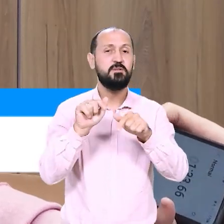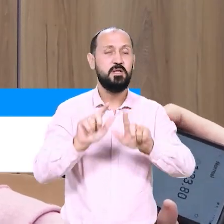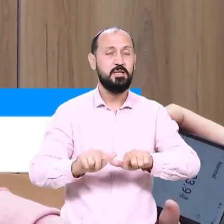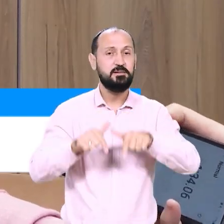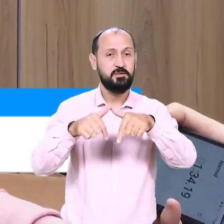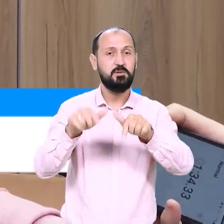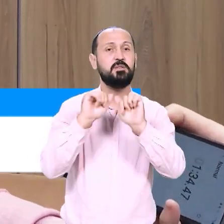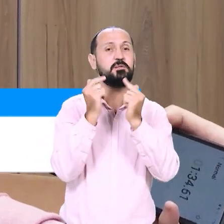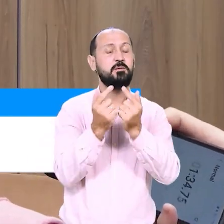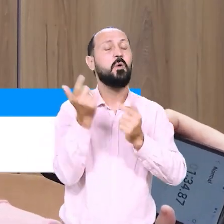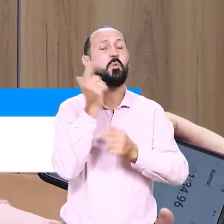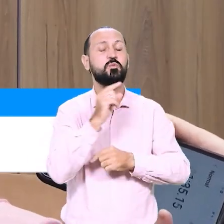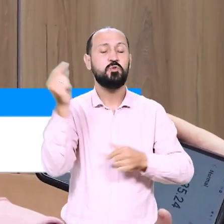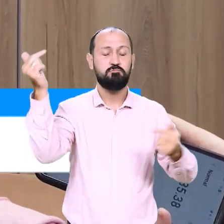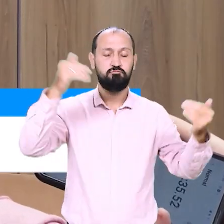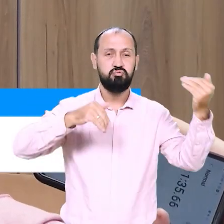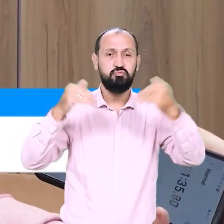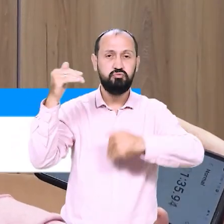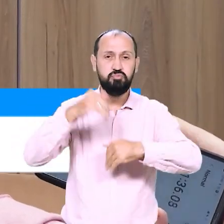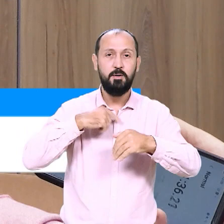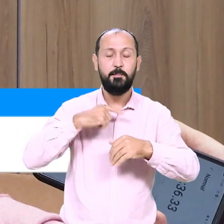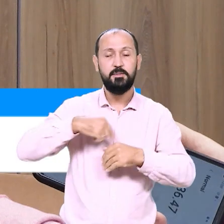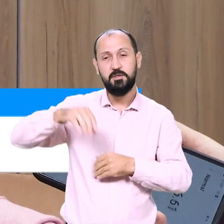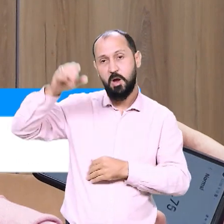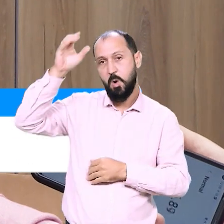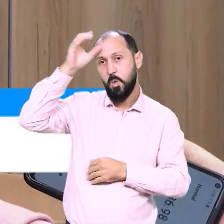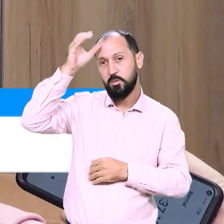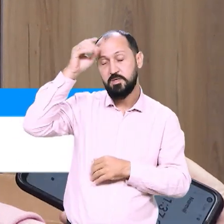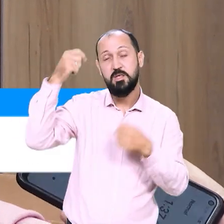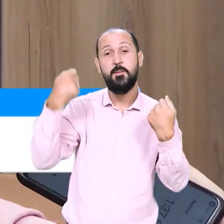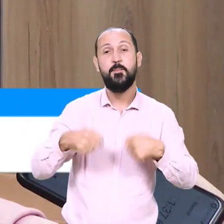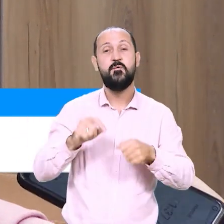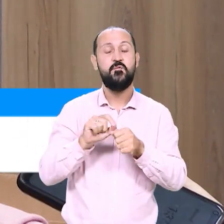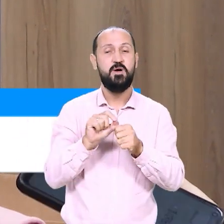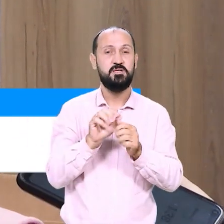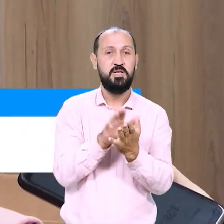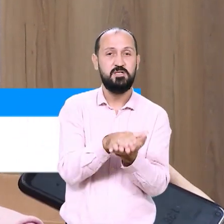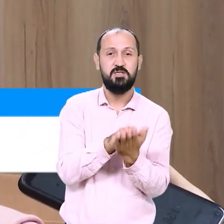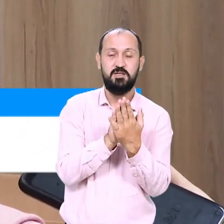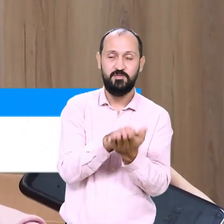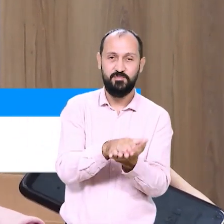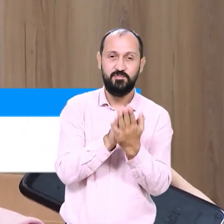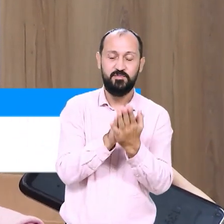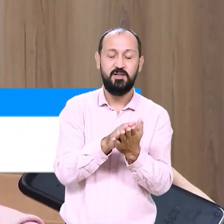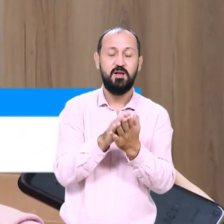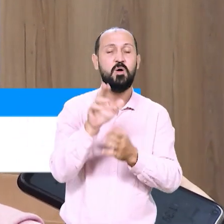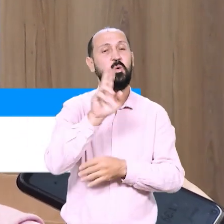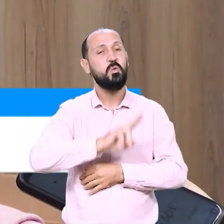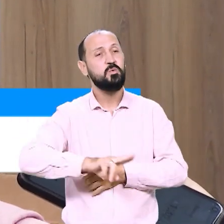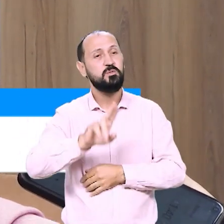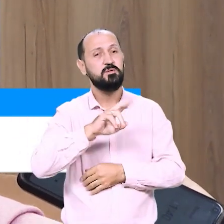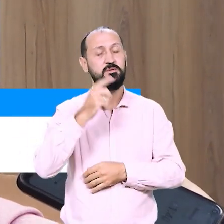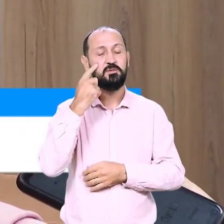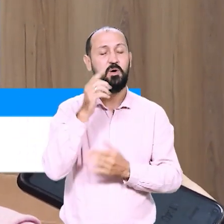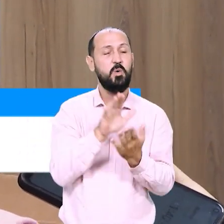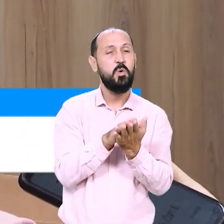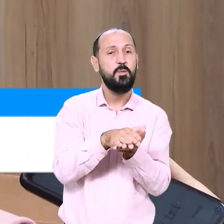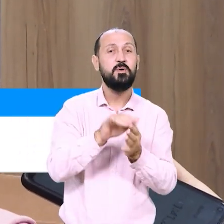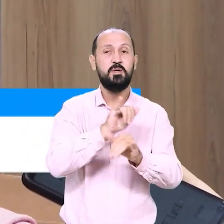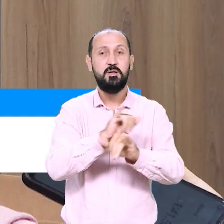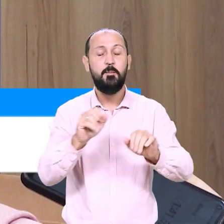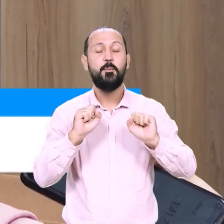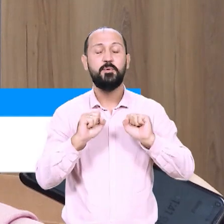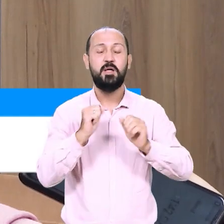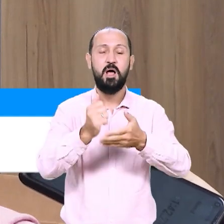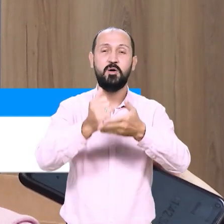gente pede. Estamos fazendo aqui ação na Assembleia para que possa também ter a conscientização da necessidade de fazer doação, utilizar